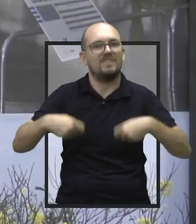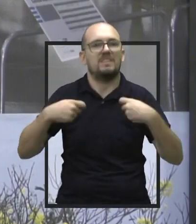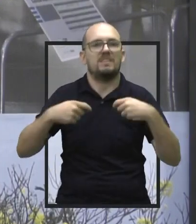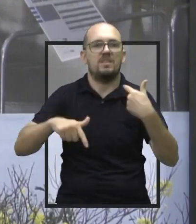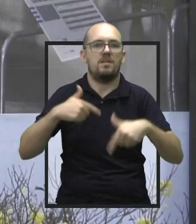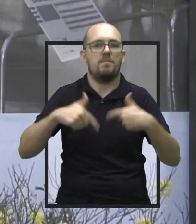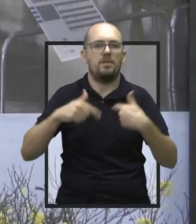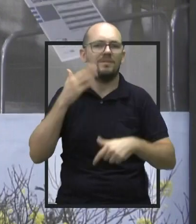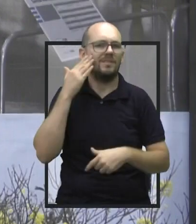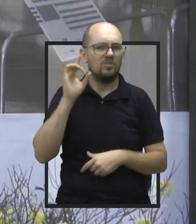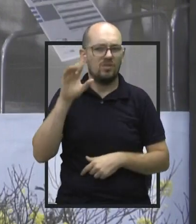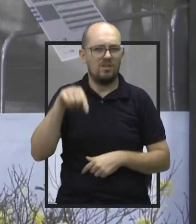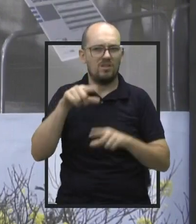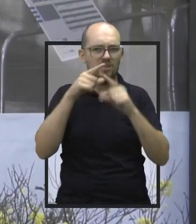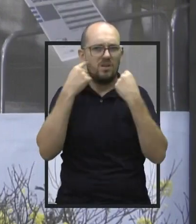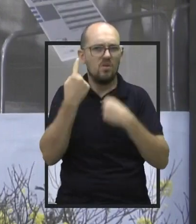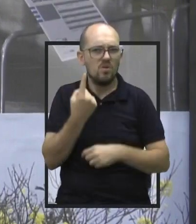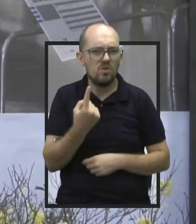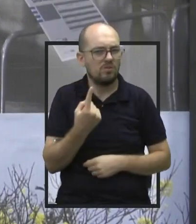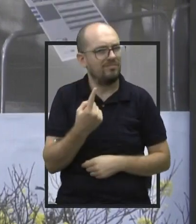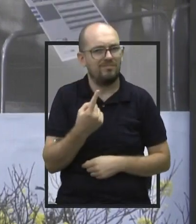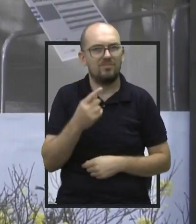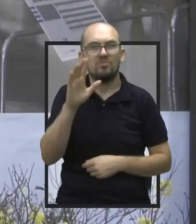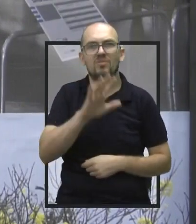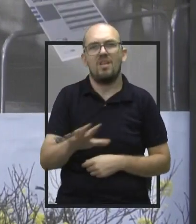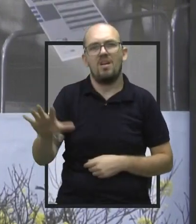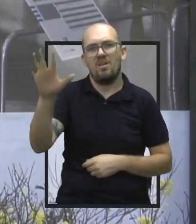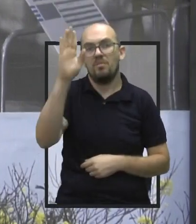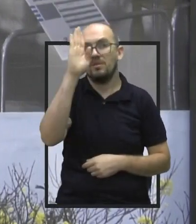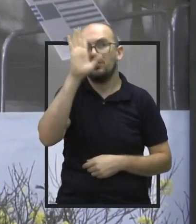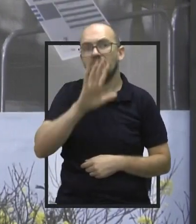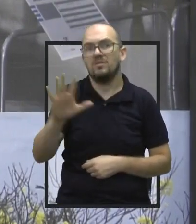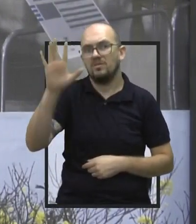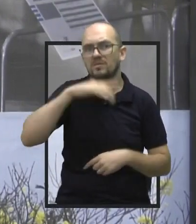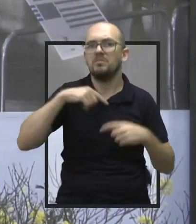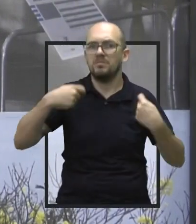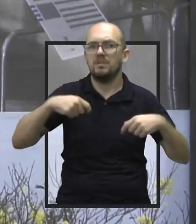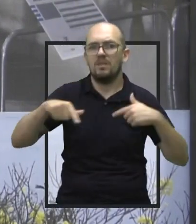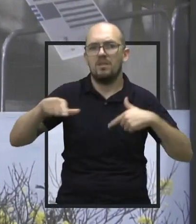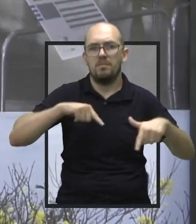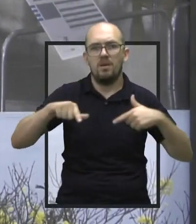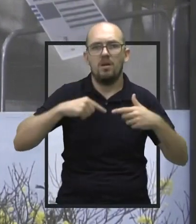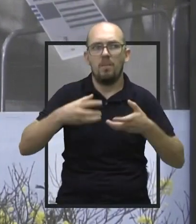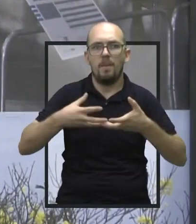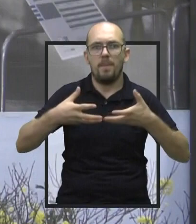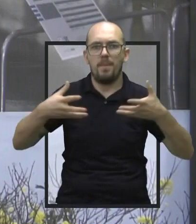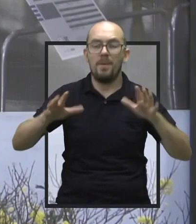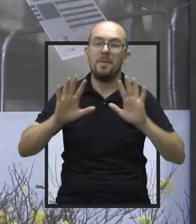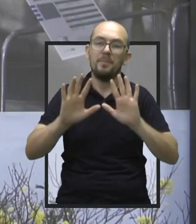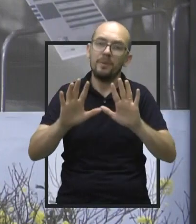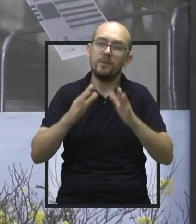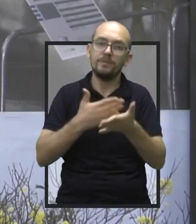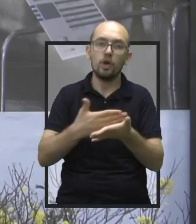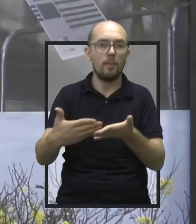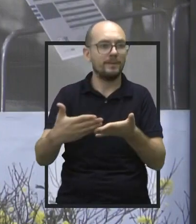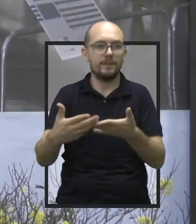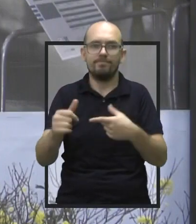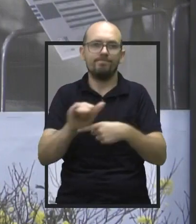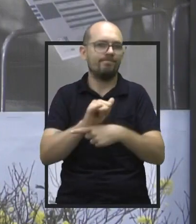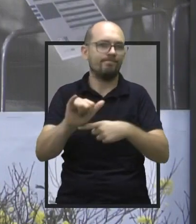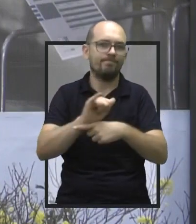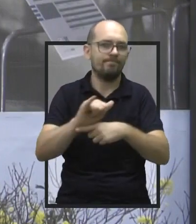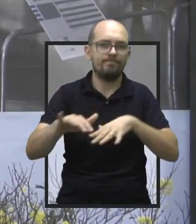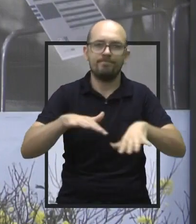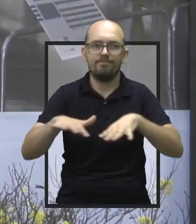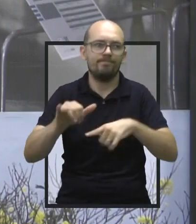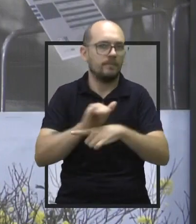Não é só a nossa cidade, eu acho que isso é em geral, o Brasil todo está precisando disso. Mas a gente precisa começar a se movimentar aqui,